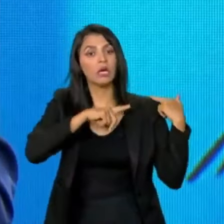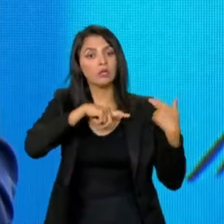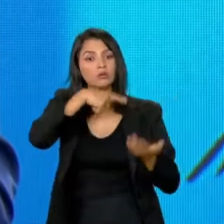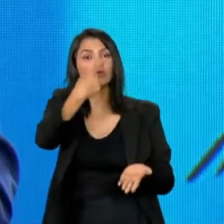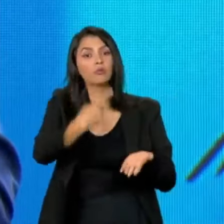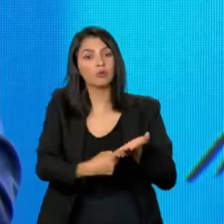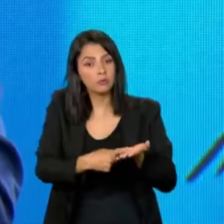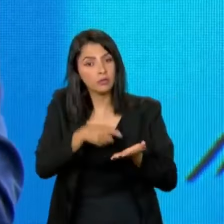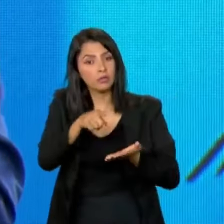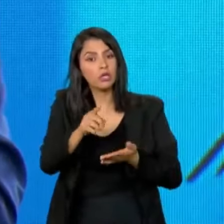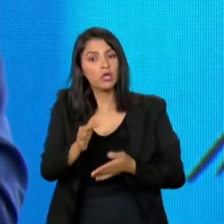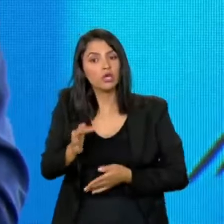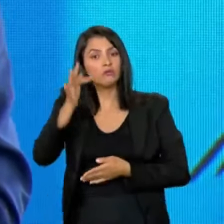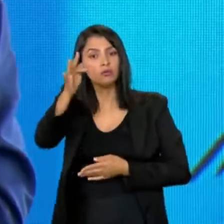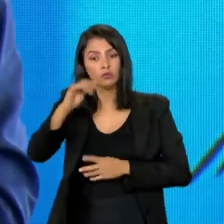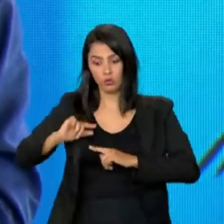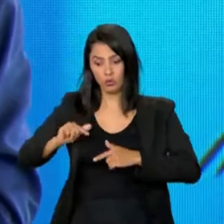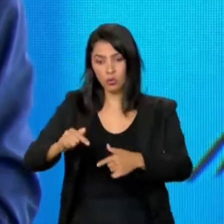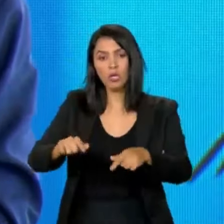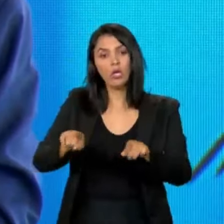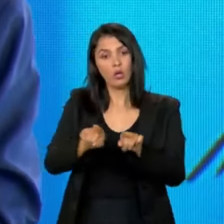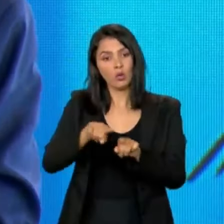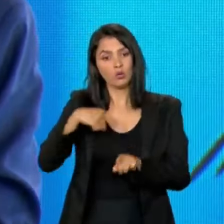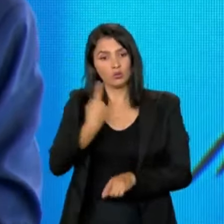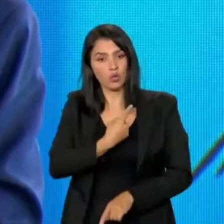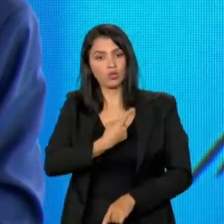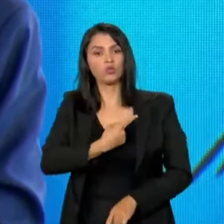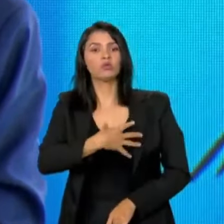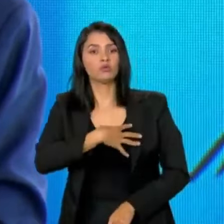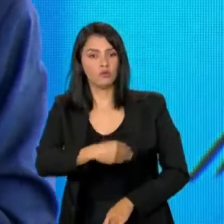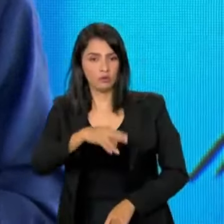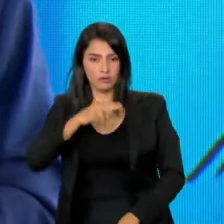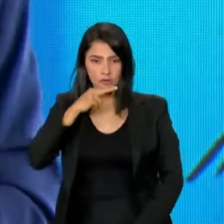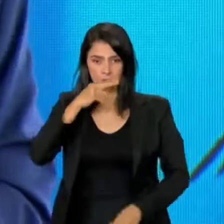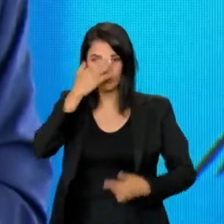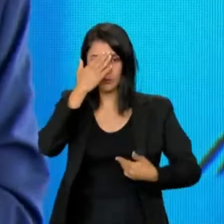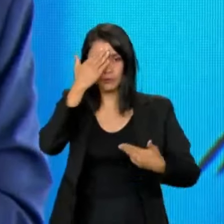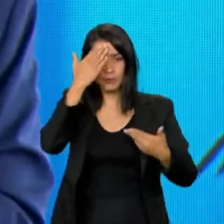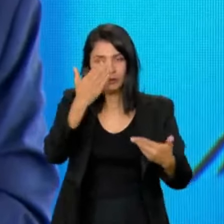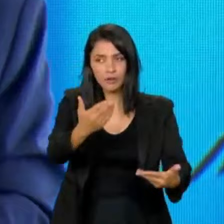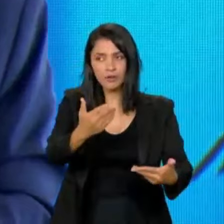compromisso com as futuras gerações, com os nossos filhos e com os nossos netos. Muito obrigado. Aplausos.